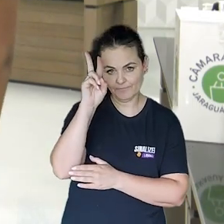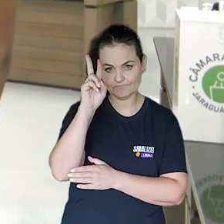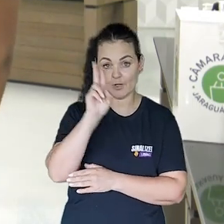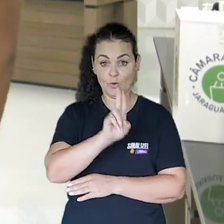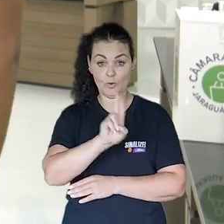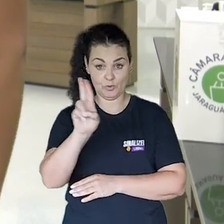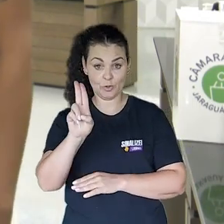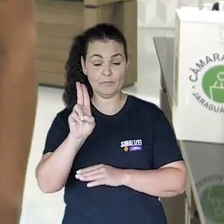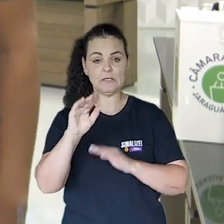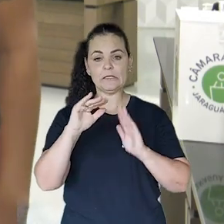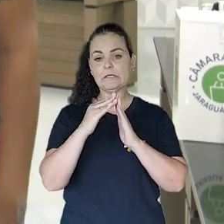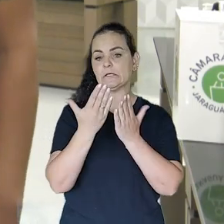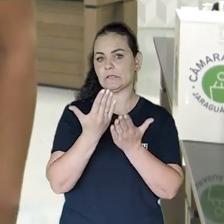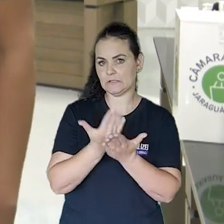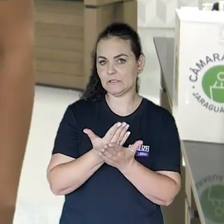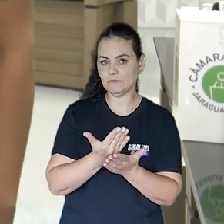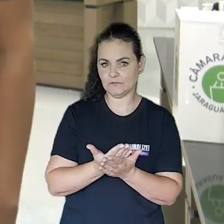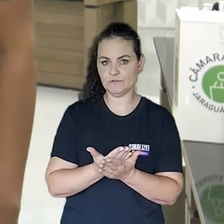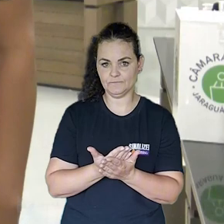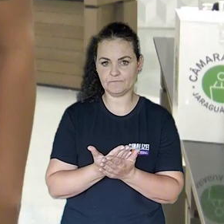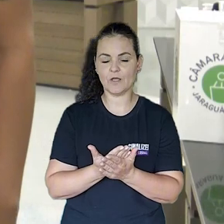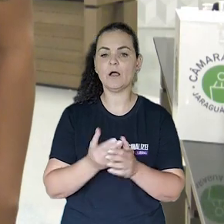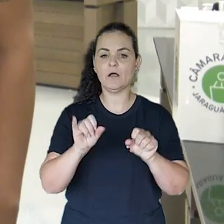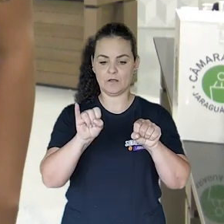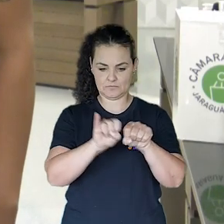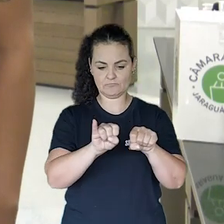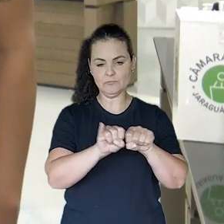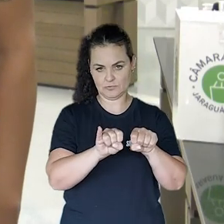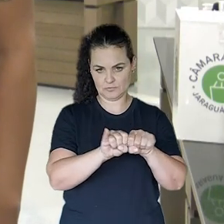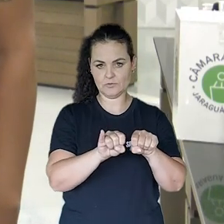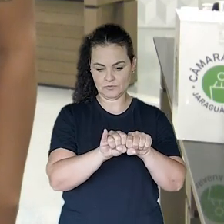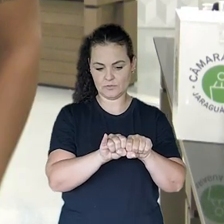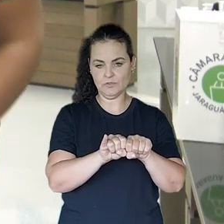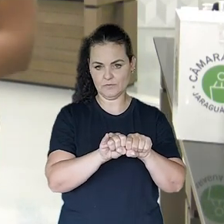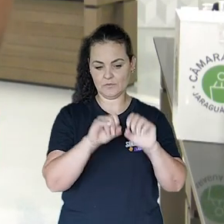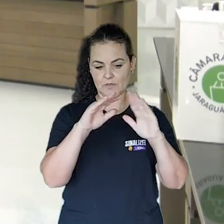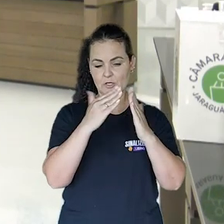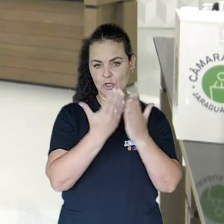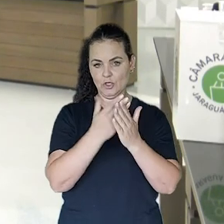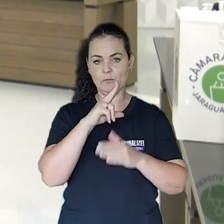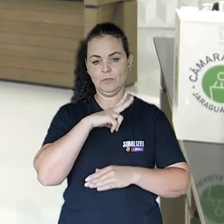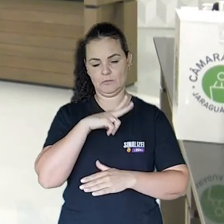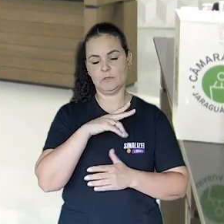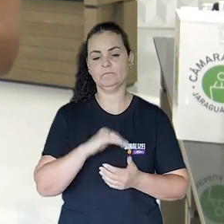de rede privada, escola Machado de Assis, escola municipal,